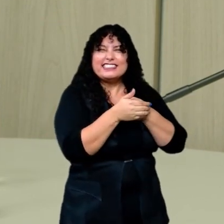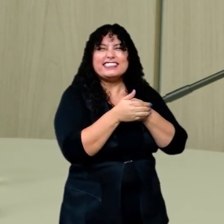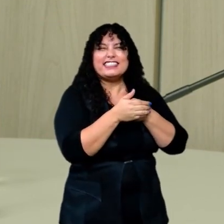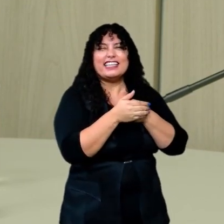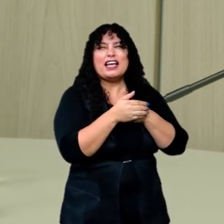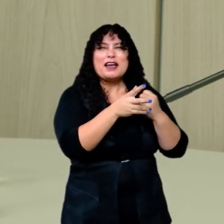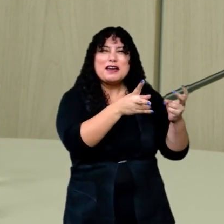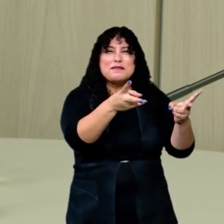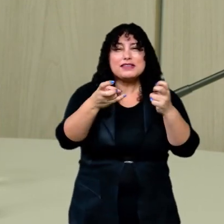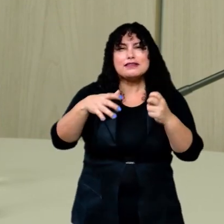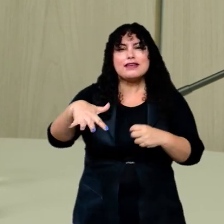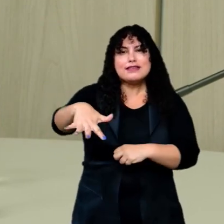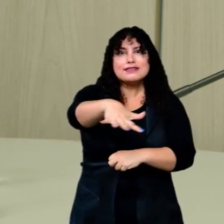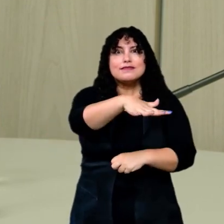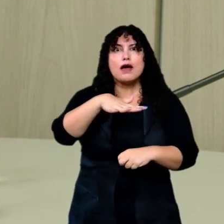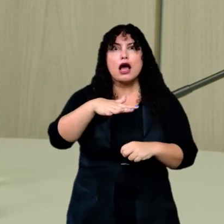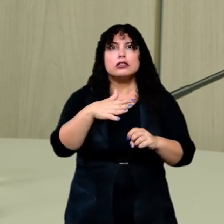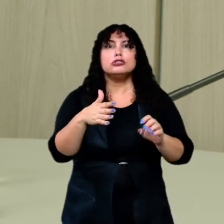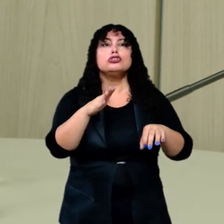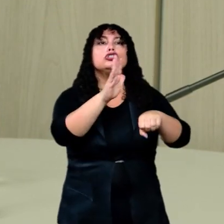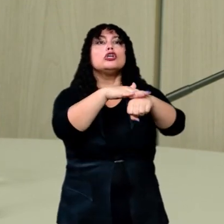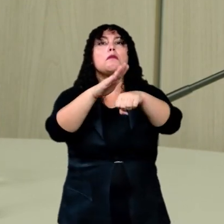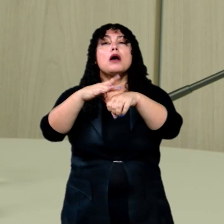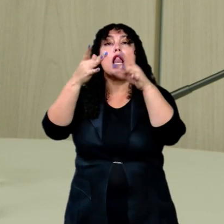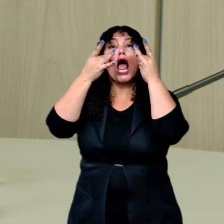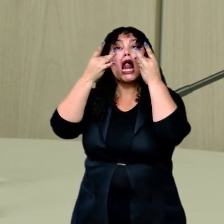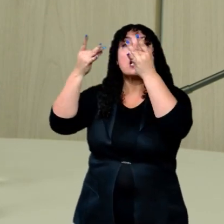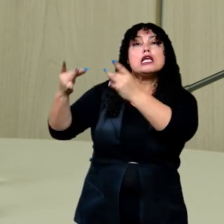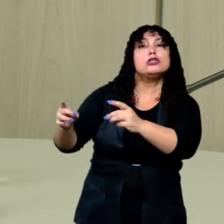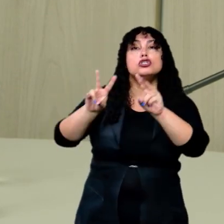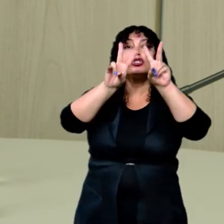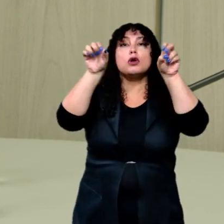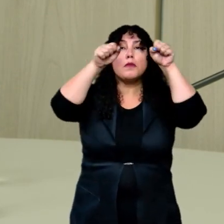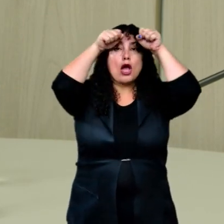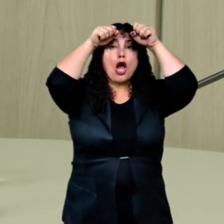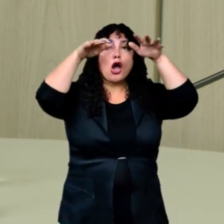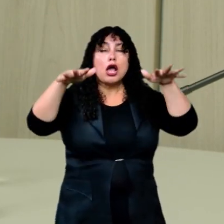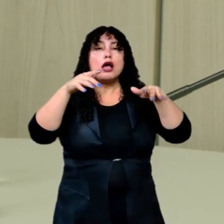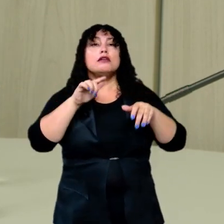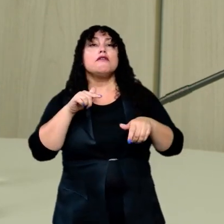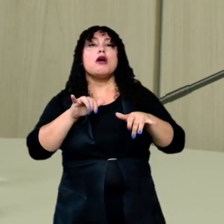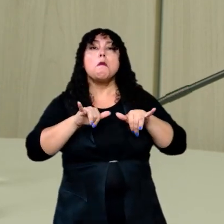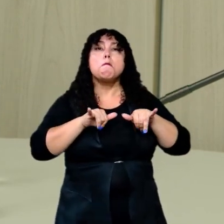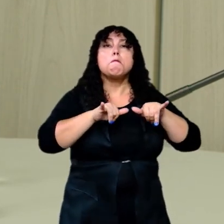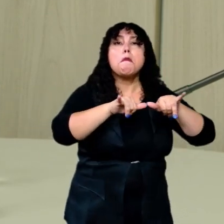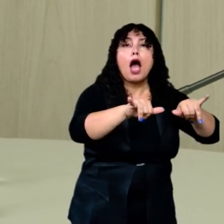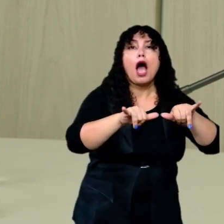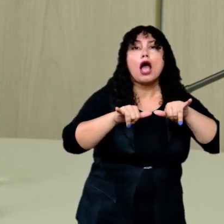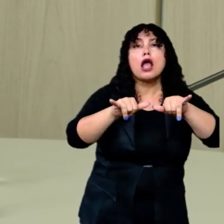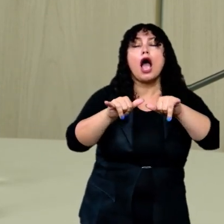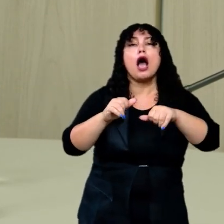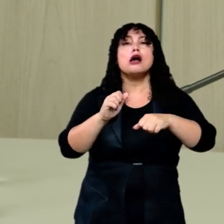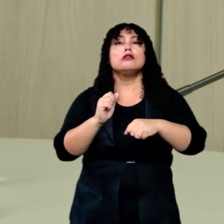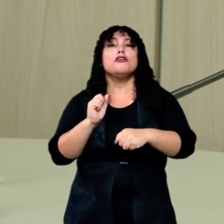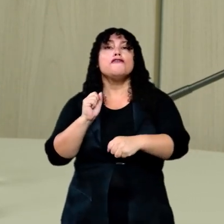mais espaço chamando atenção para o assunto autismo, né? Então, em supermercados, em vagas